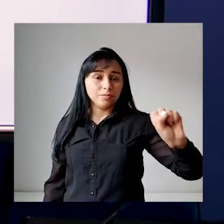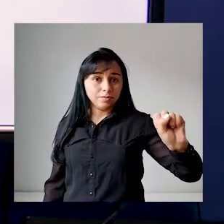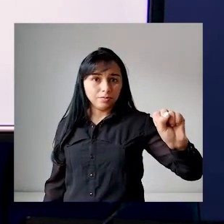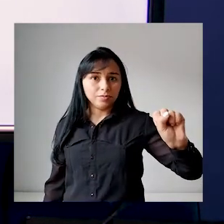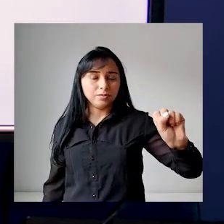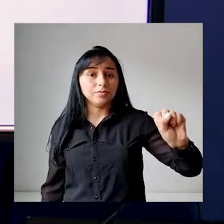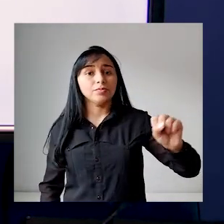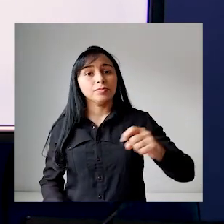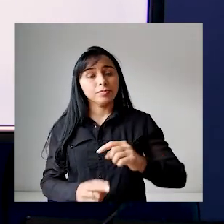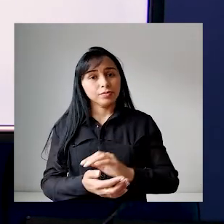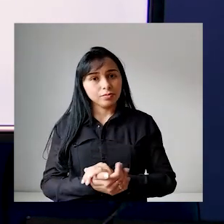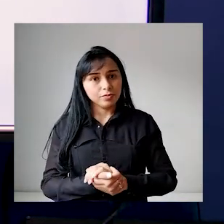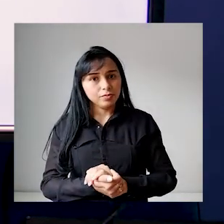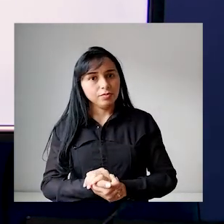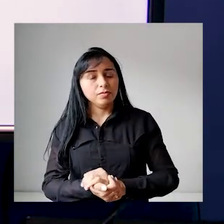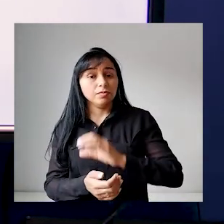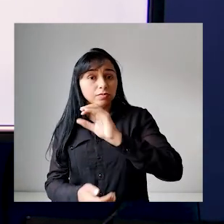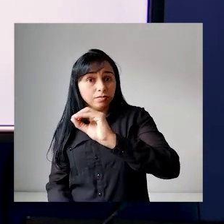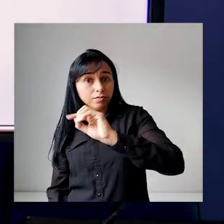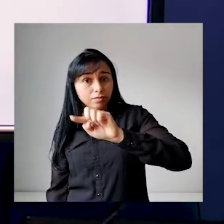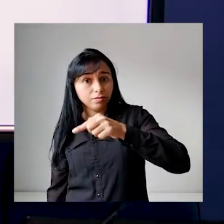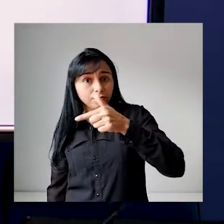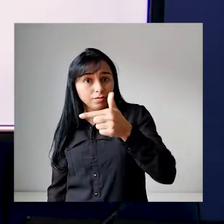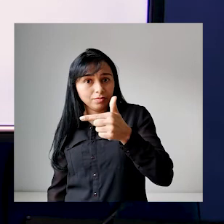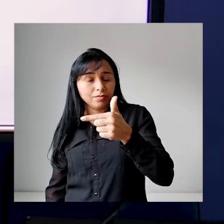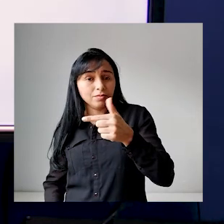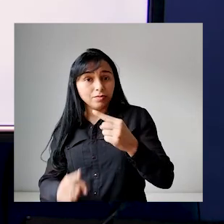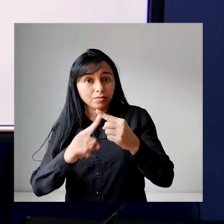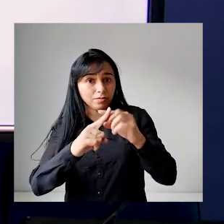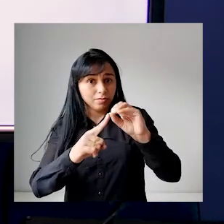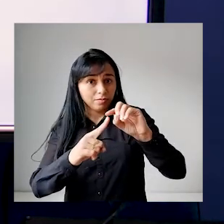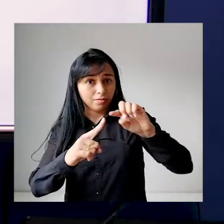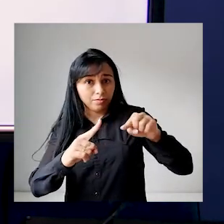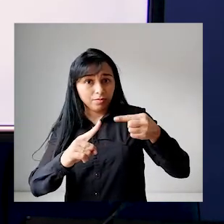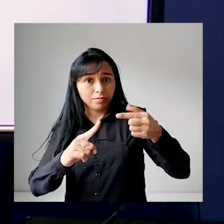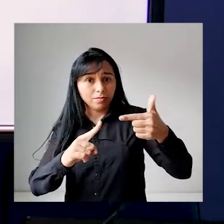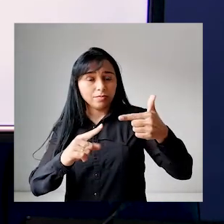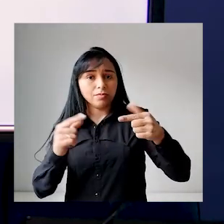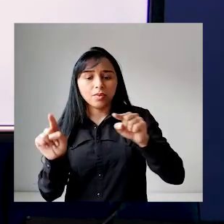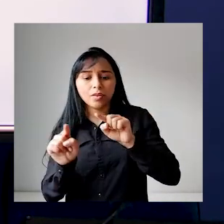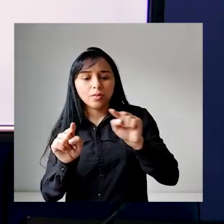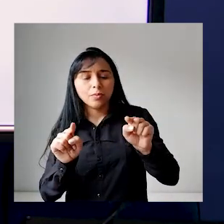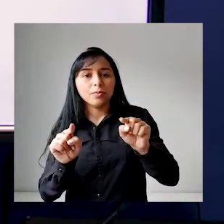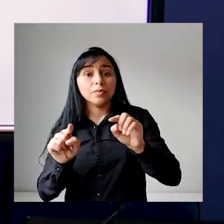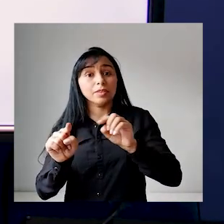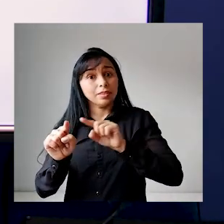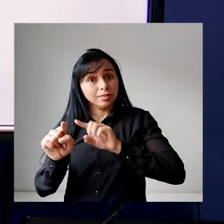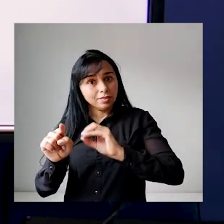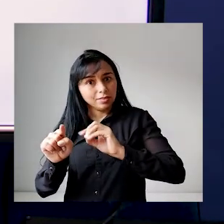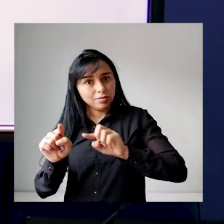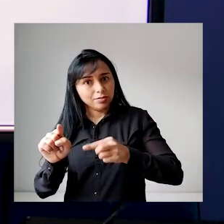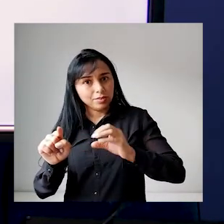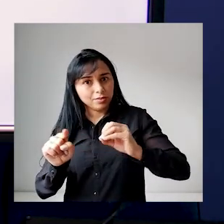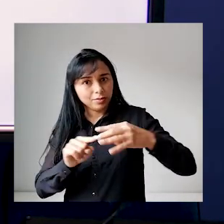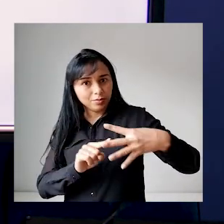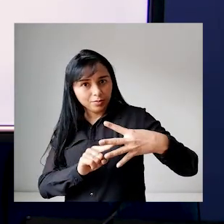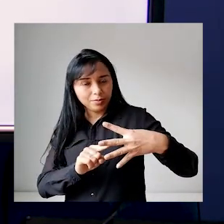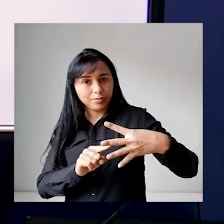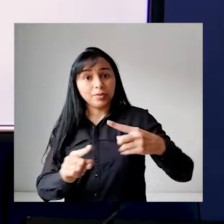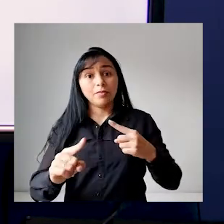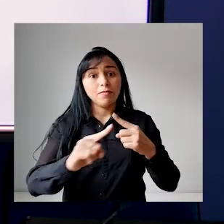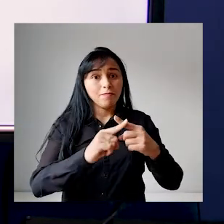0,2 vezes 0,2, 0,04, e 0,04 vezes 0,2 igual